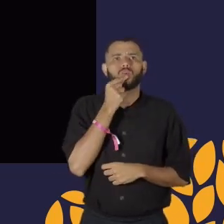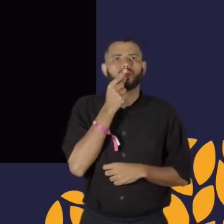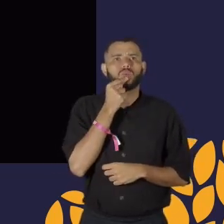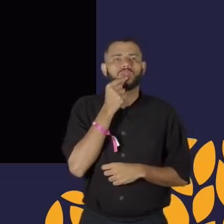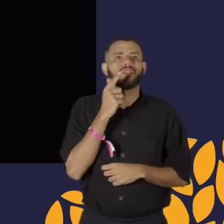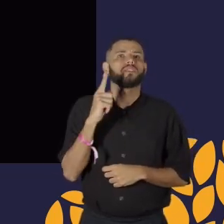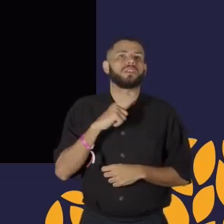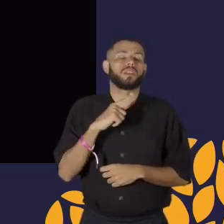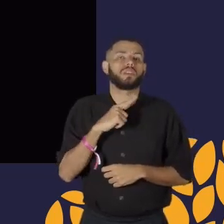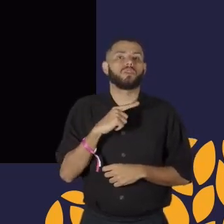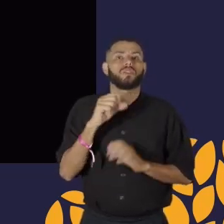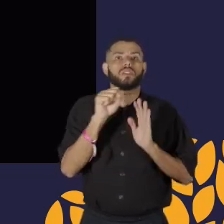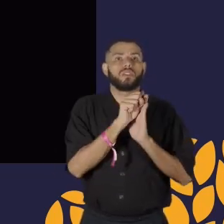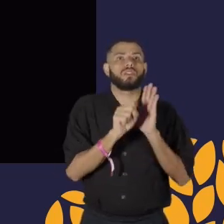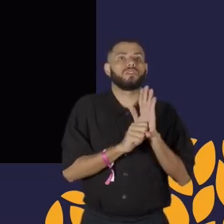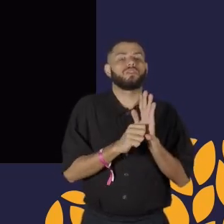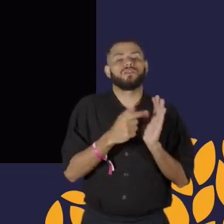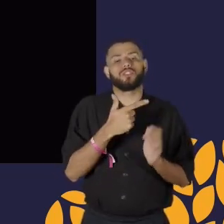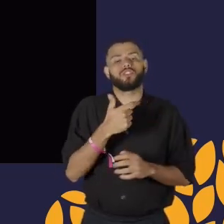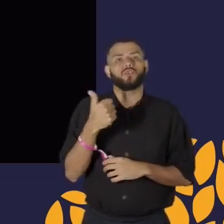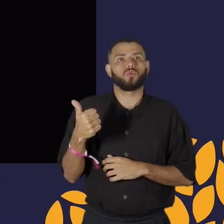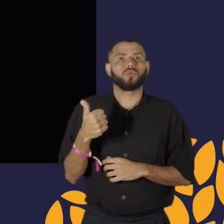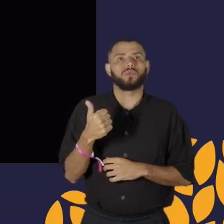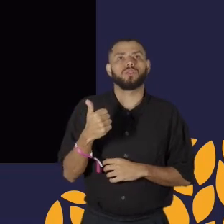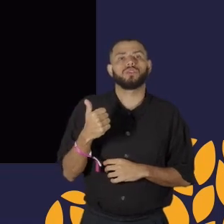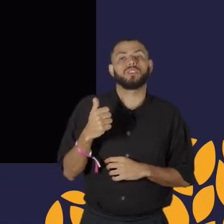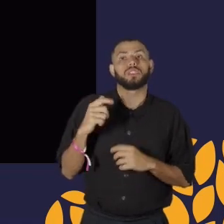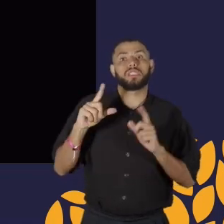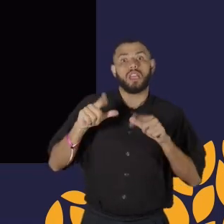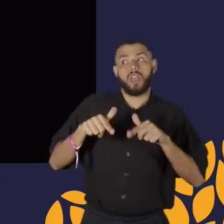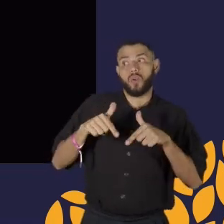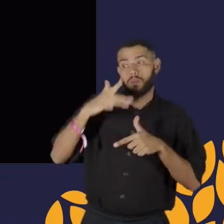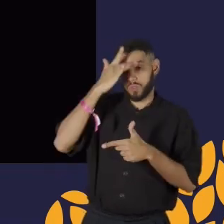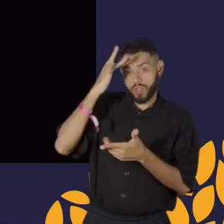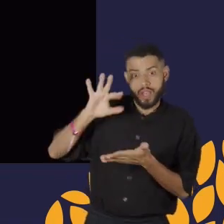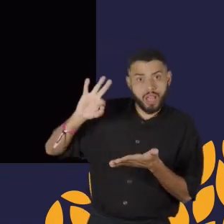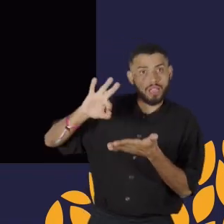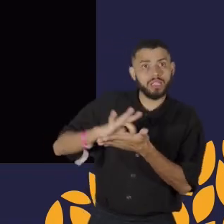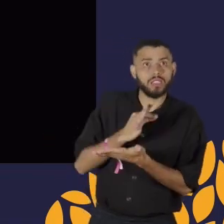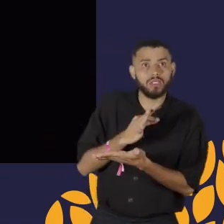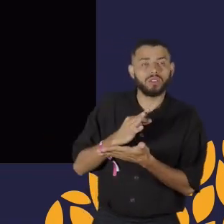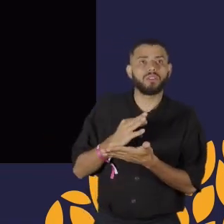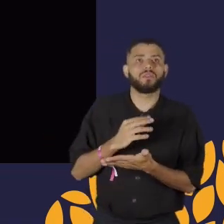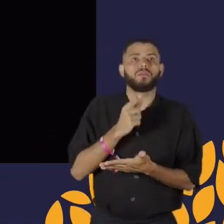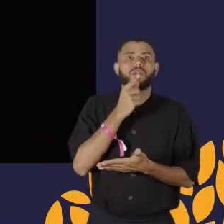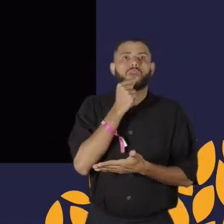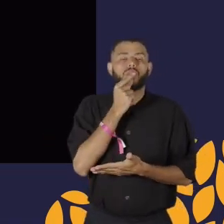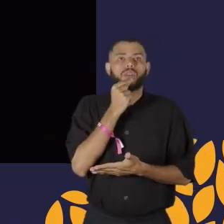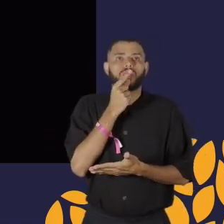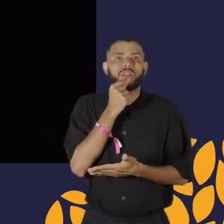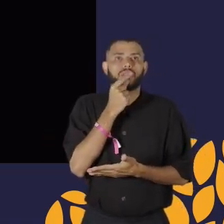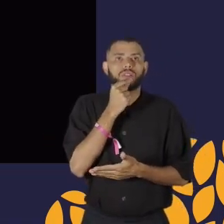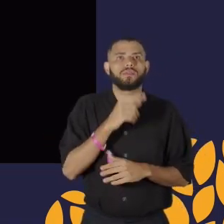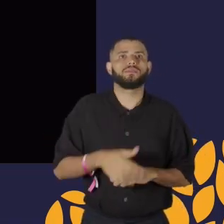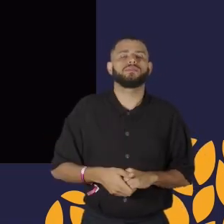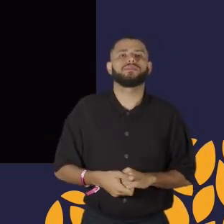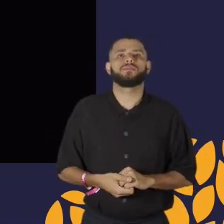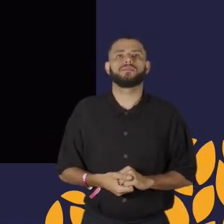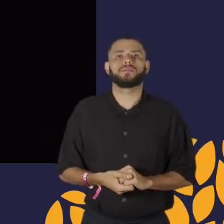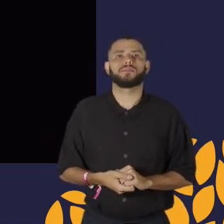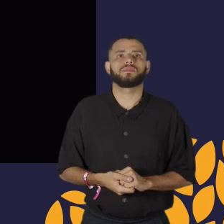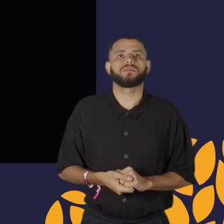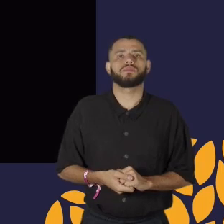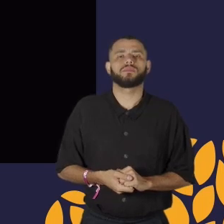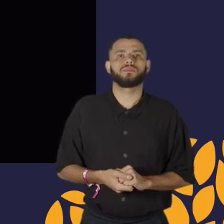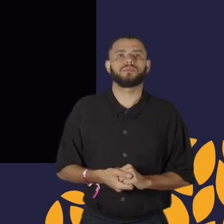XXI. Em Israel, por exemplo, pacientes cadastrados para tratamento à base de maconha já podem usar o fumódromo de um hospital público.